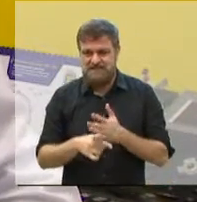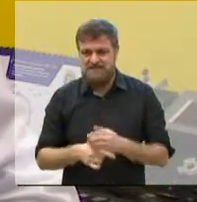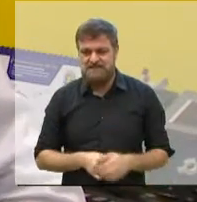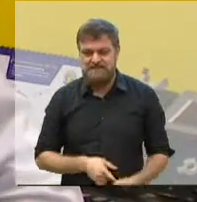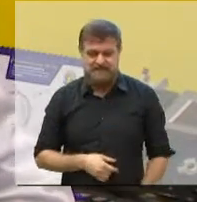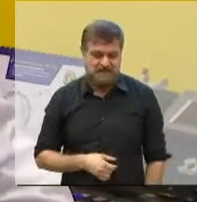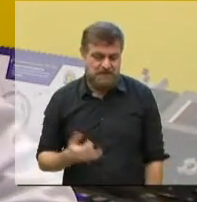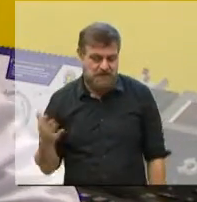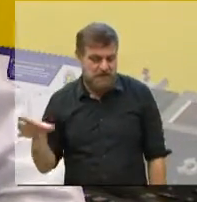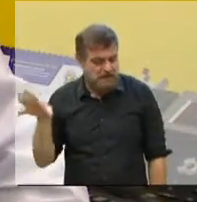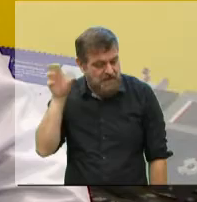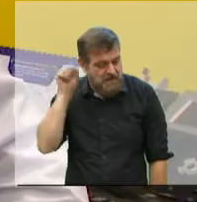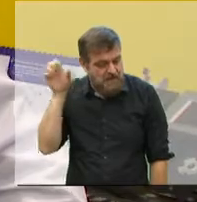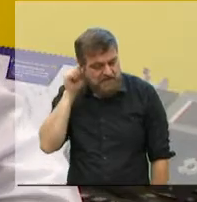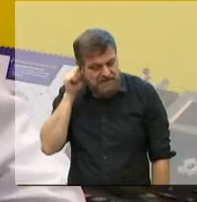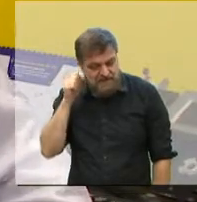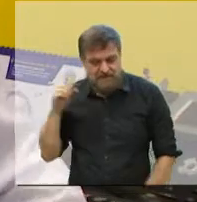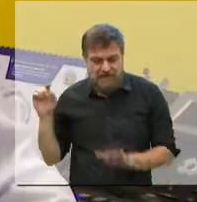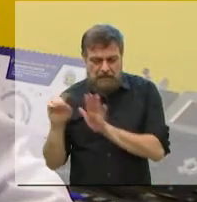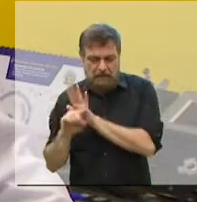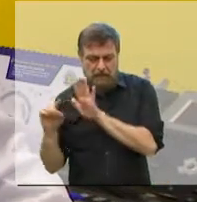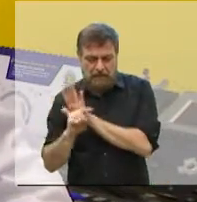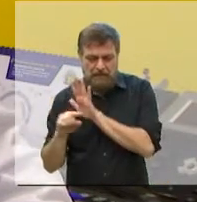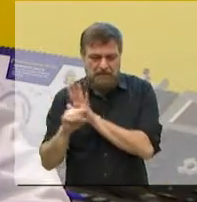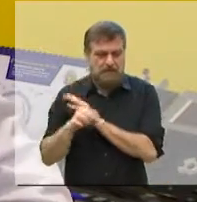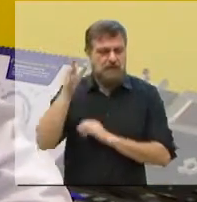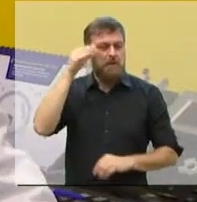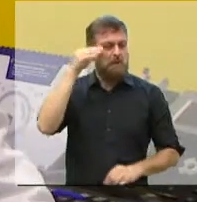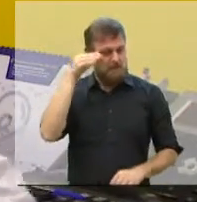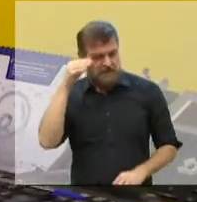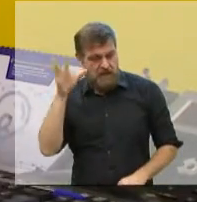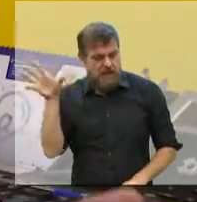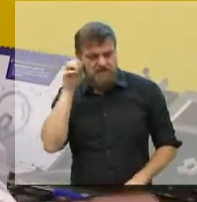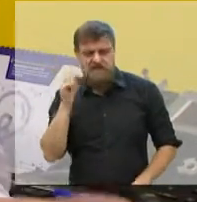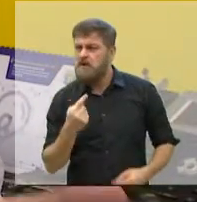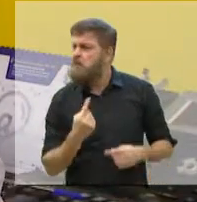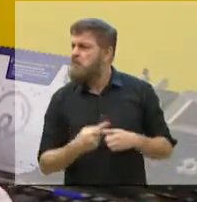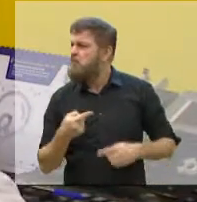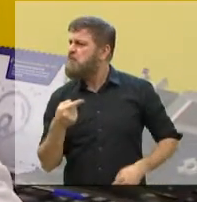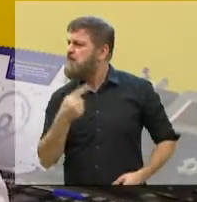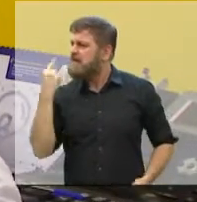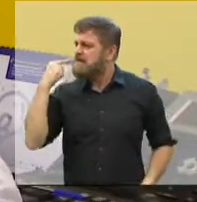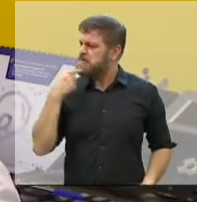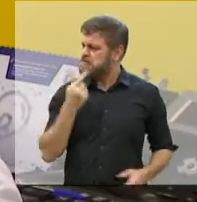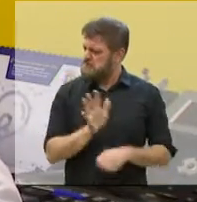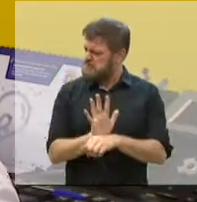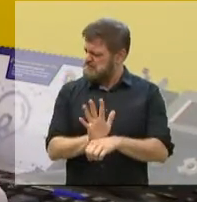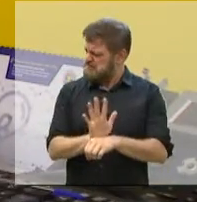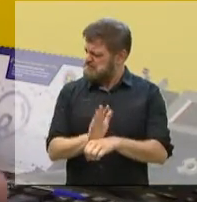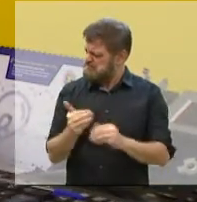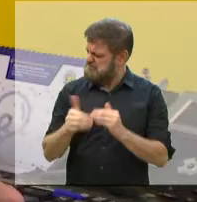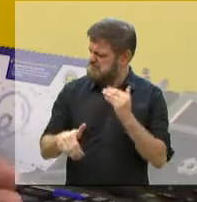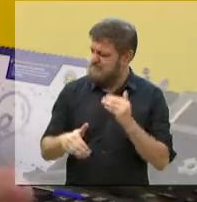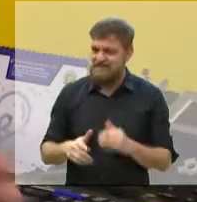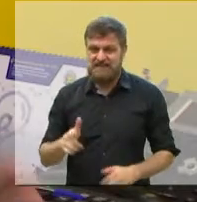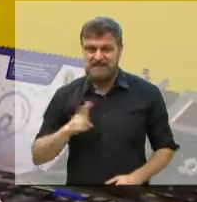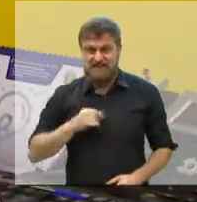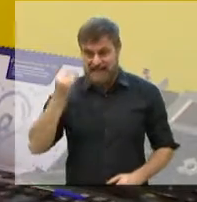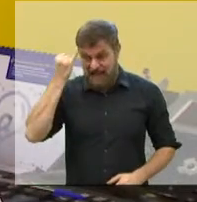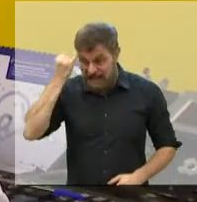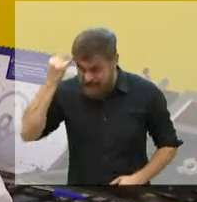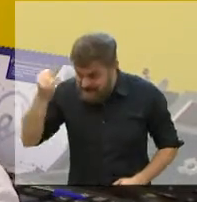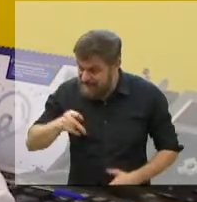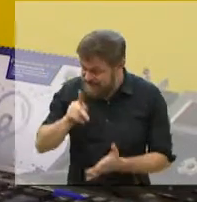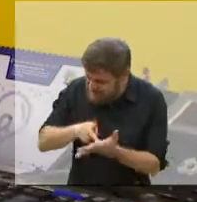a ouvir o que eles estavam perguntando e falando aí, os ouvintes, mas o que surdo vai fazer no cinema? A ideia é